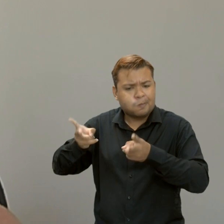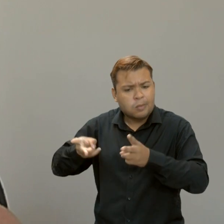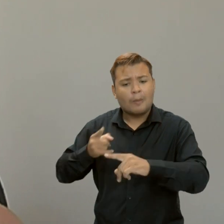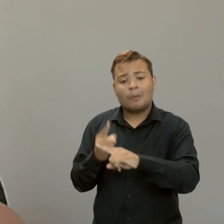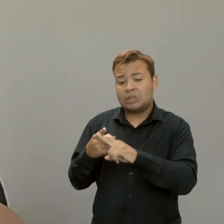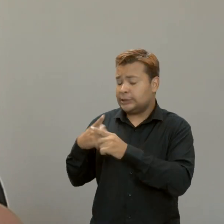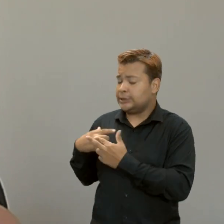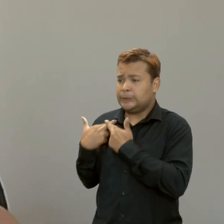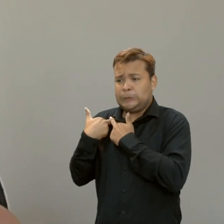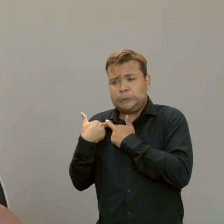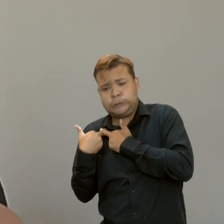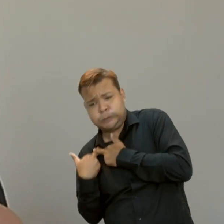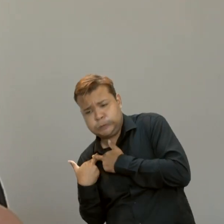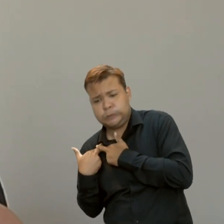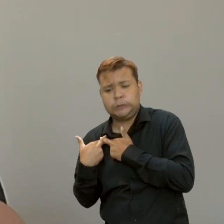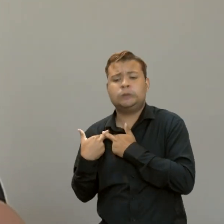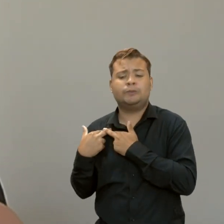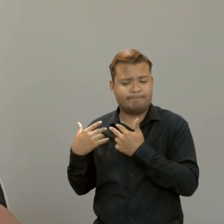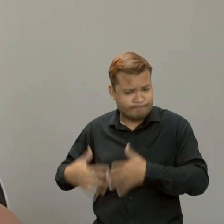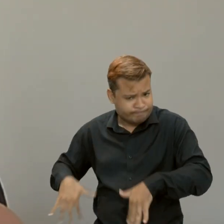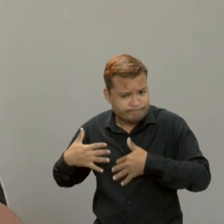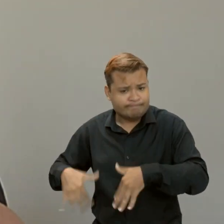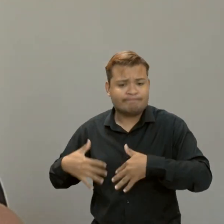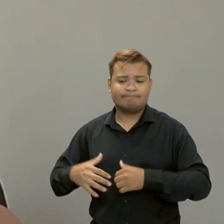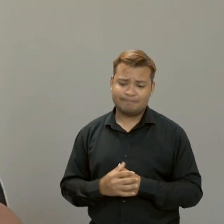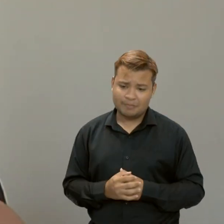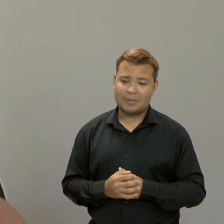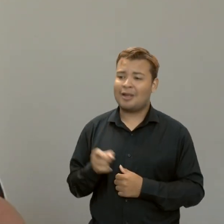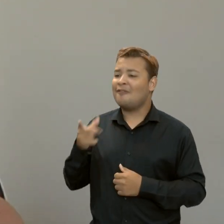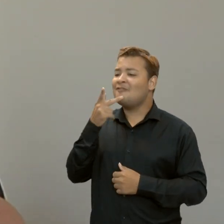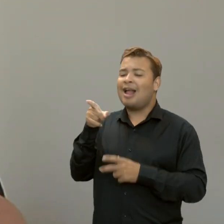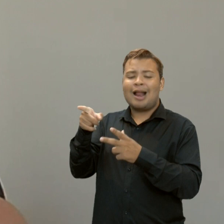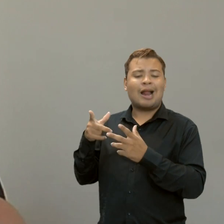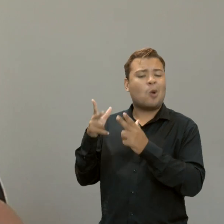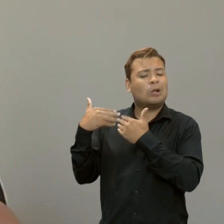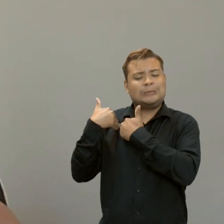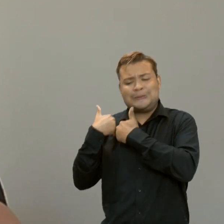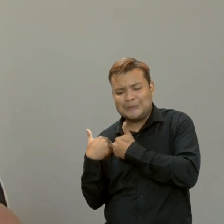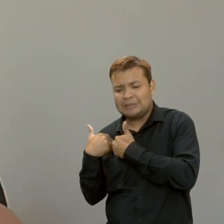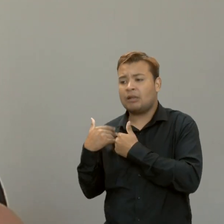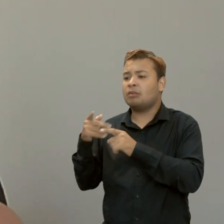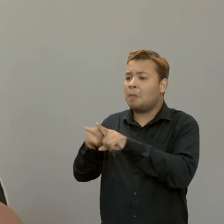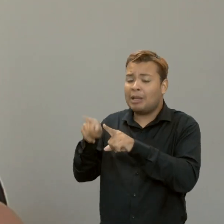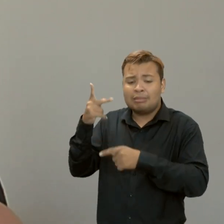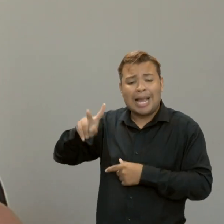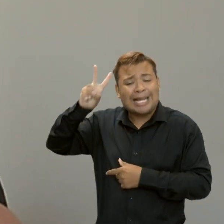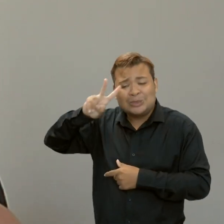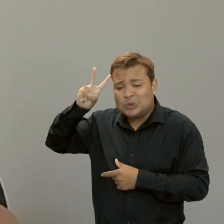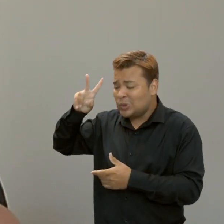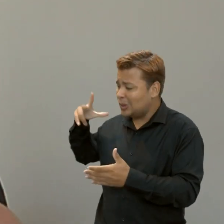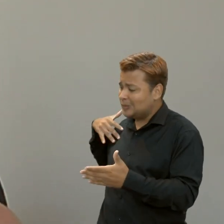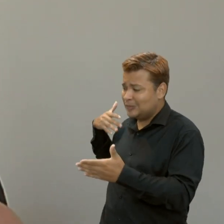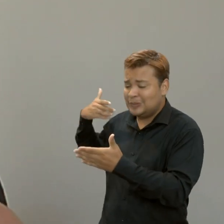de a gente diz que o fado, né, que ela carrega, o legado que foi destinado